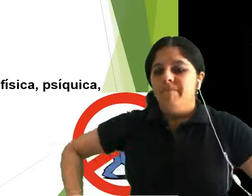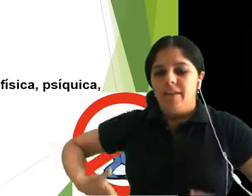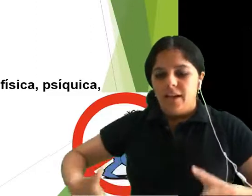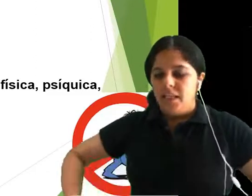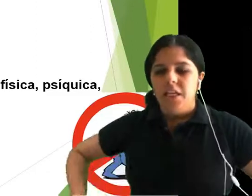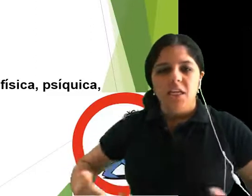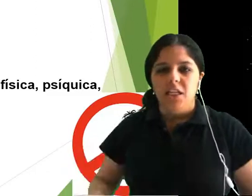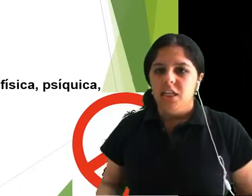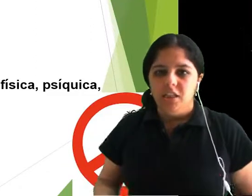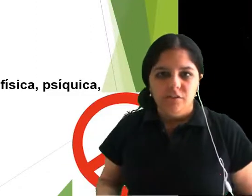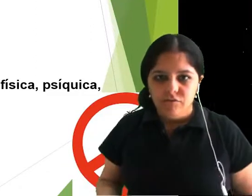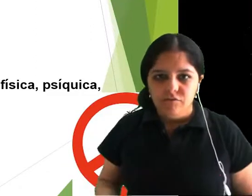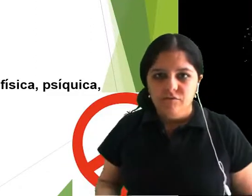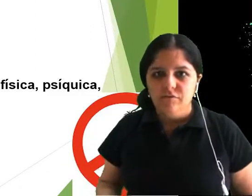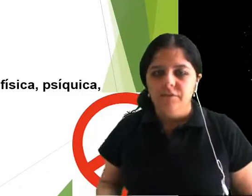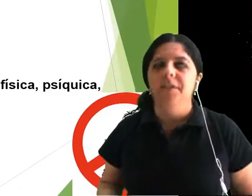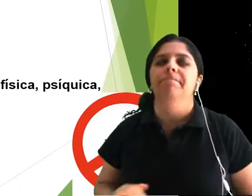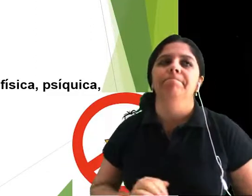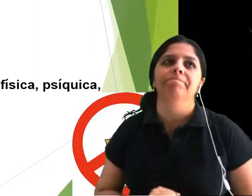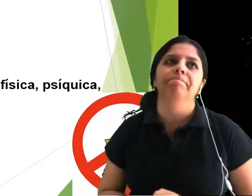aqui, entendam,